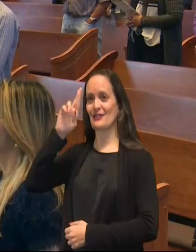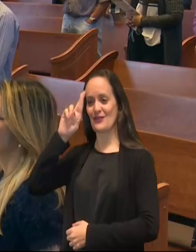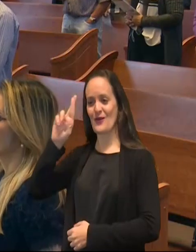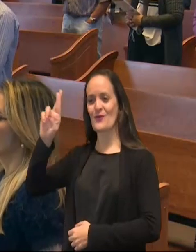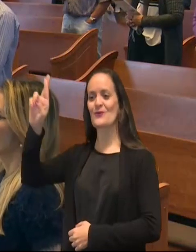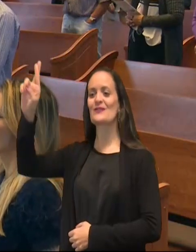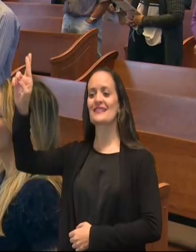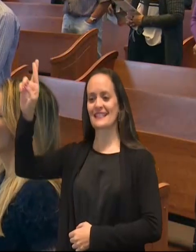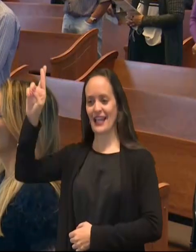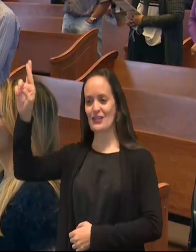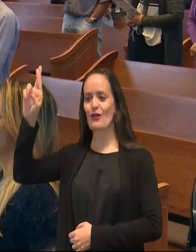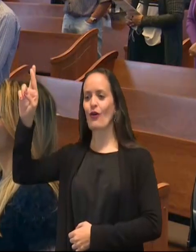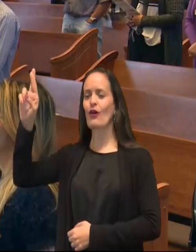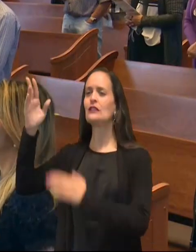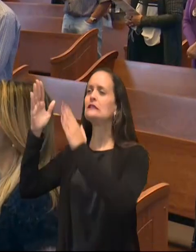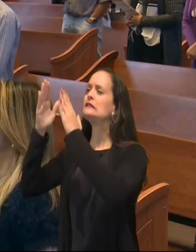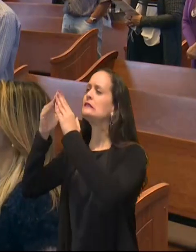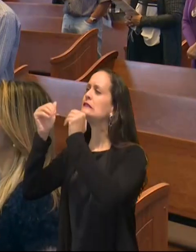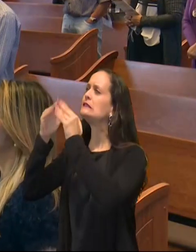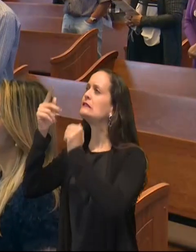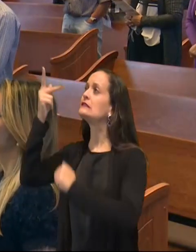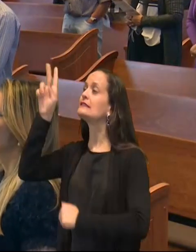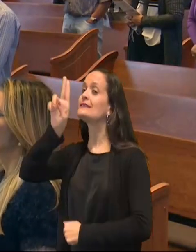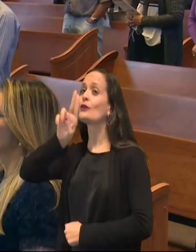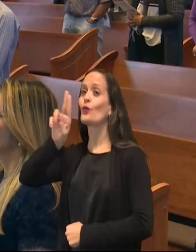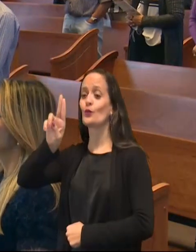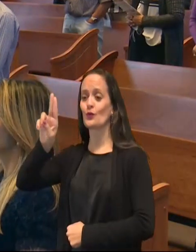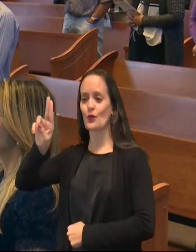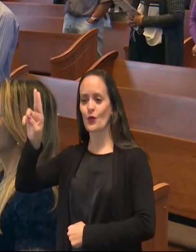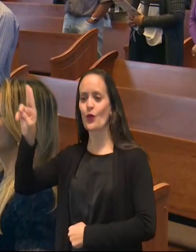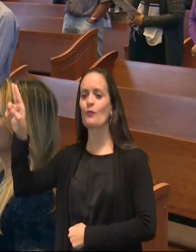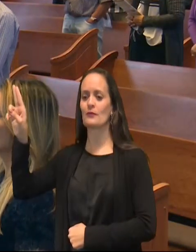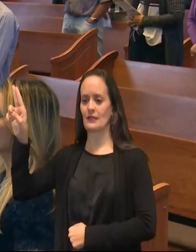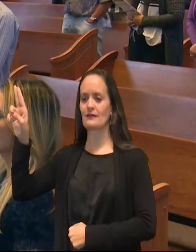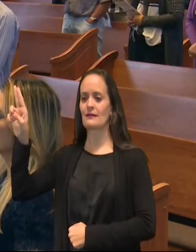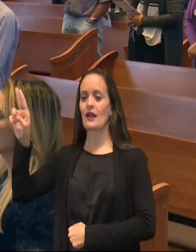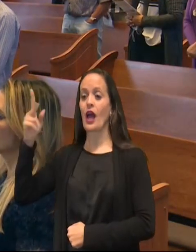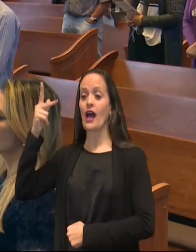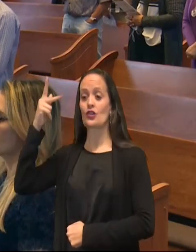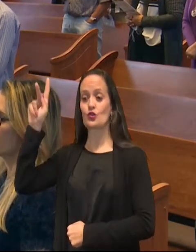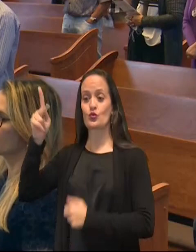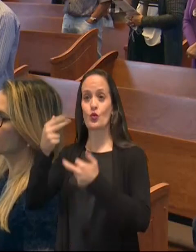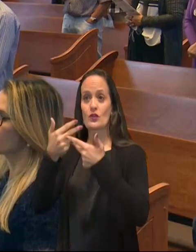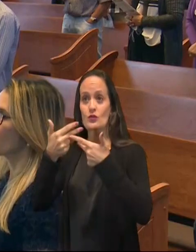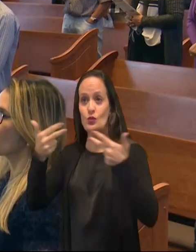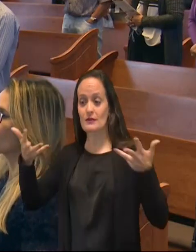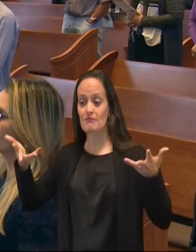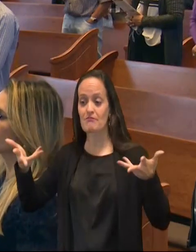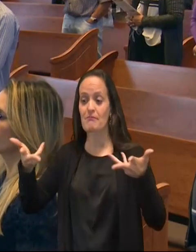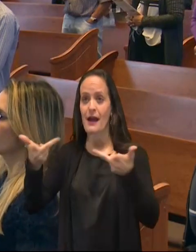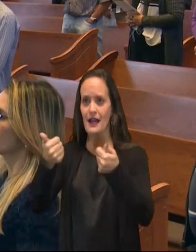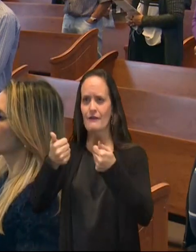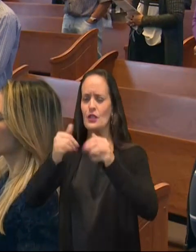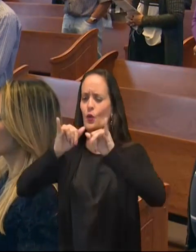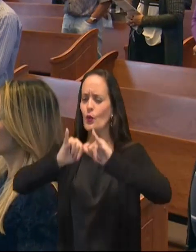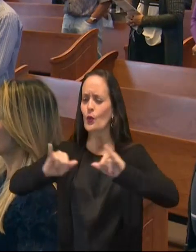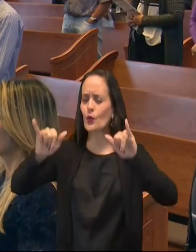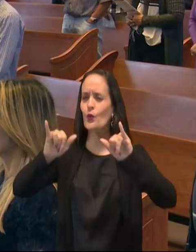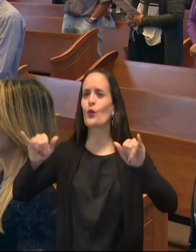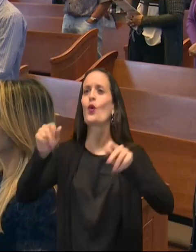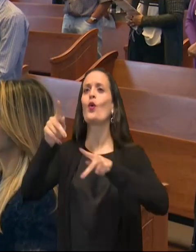Senhor, invocai o seu nome, fazei conhecidos entre os povos os